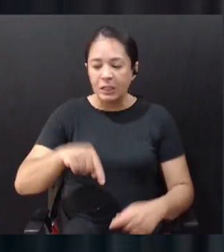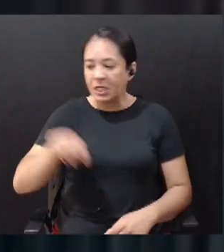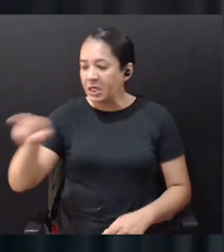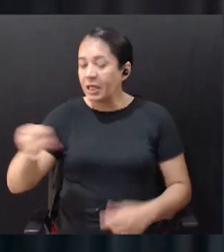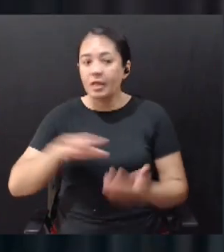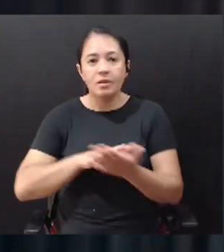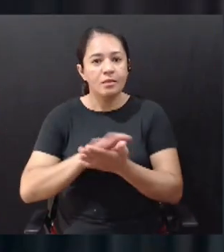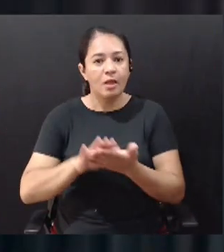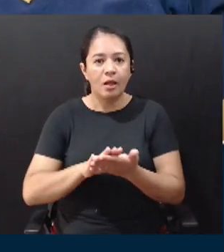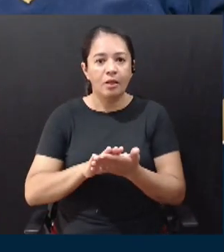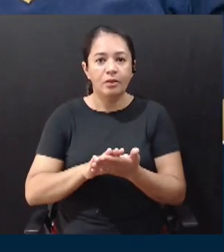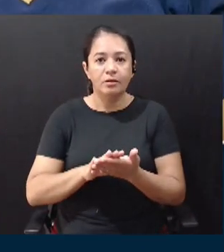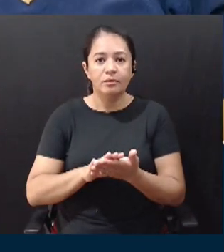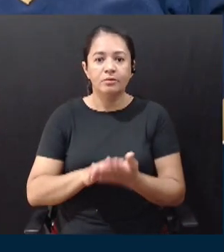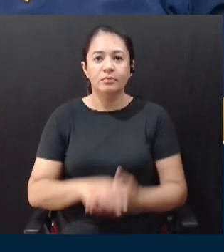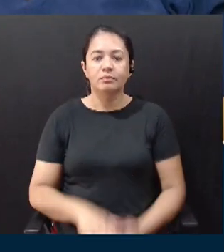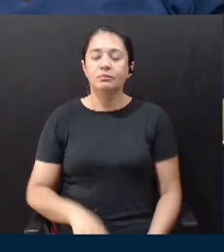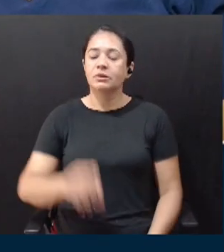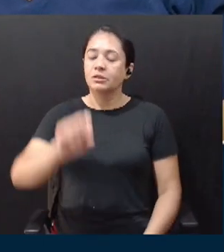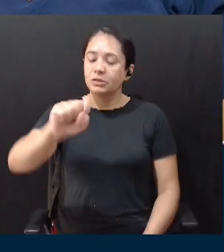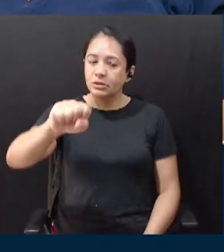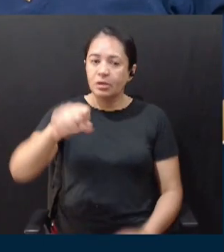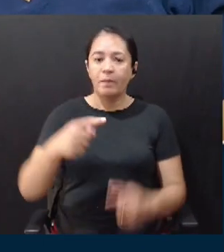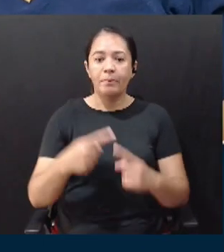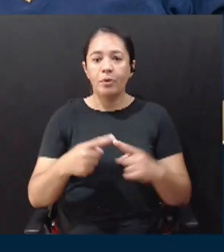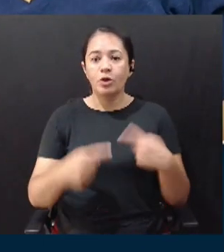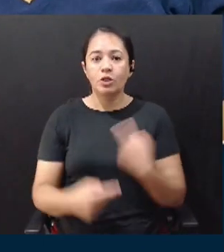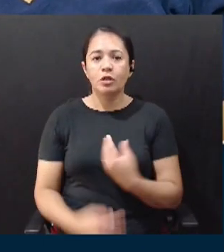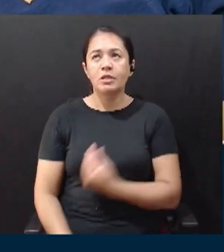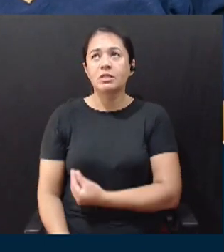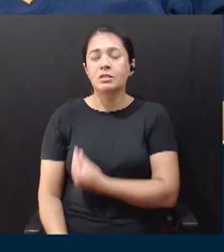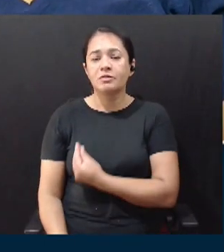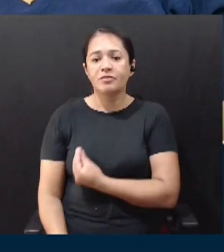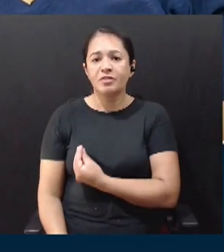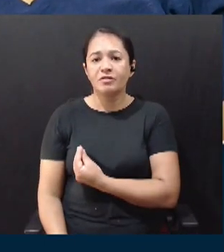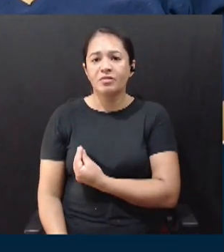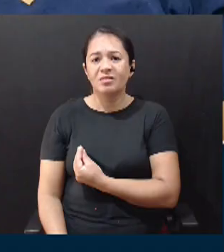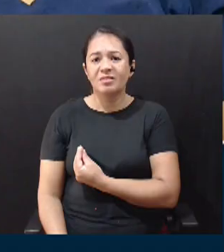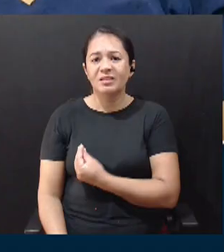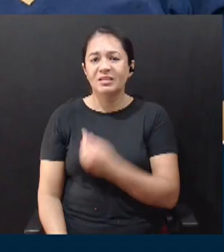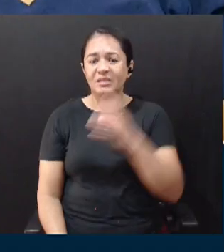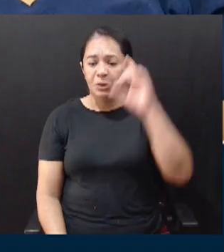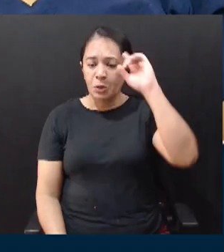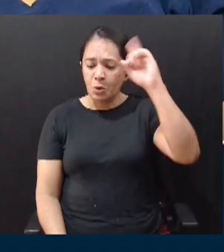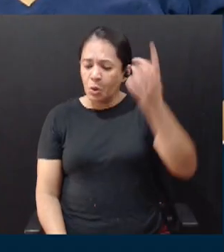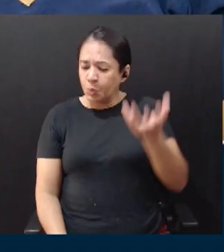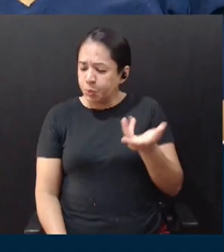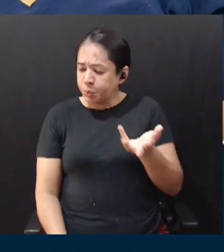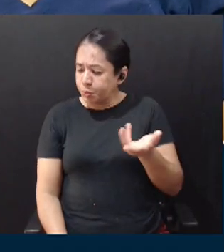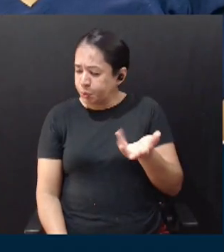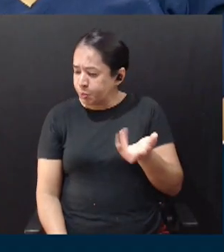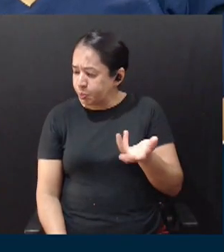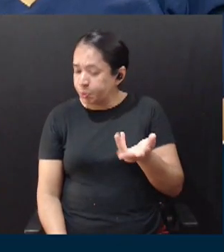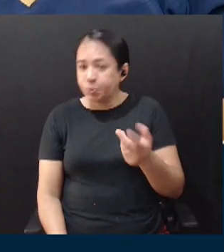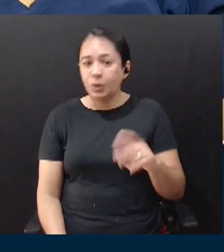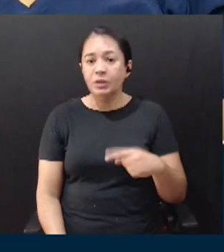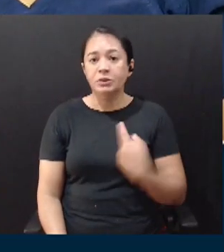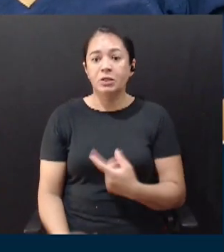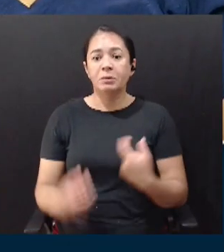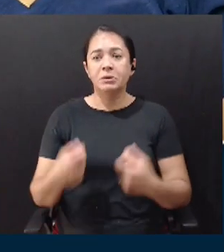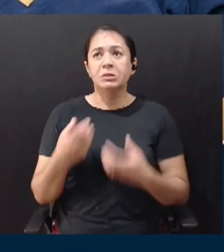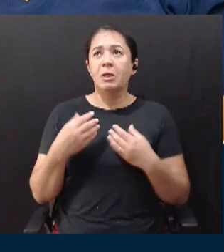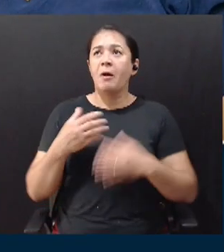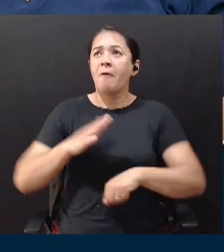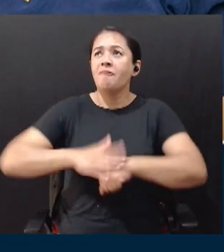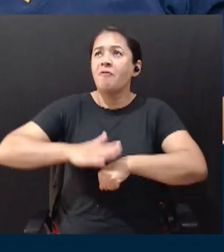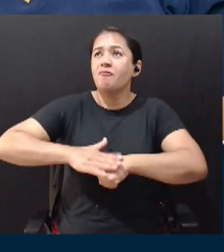isso vejo. mesmo, exatamente, porque a gente vive, dias tão acelerados, né, a gente tem Uhum, que entregar, entregar, entregar e somos todos